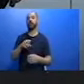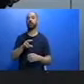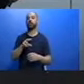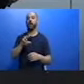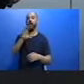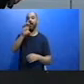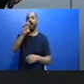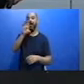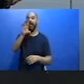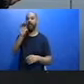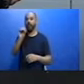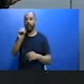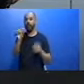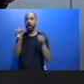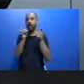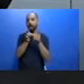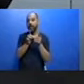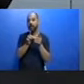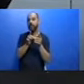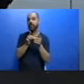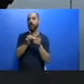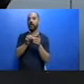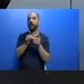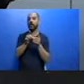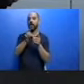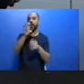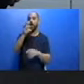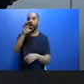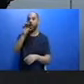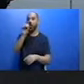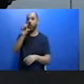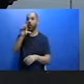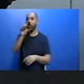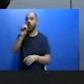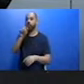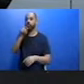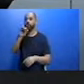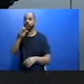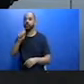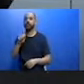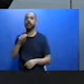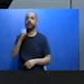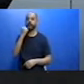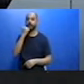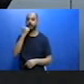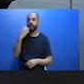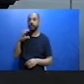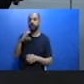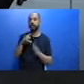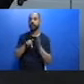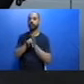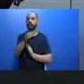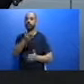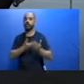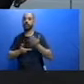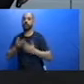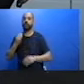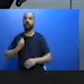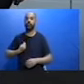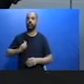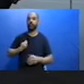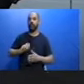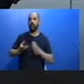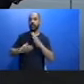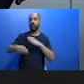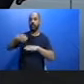abreviatura da ecologia é a ciência que estuda a relação dos seres vivos entre si e com o meio que